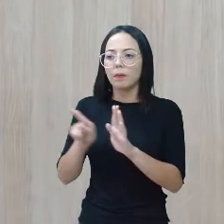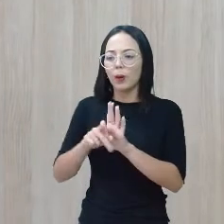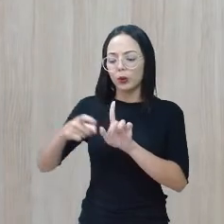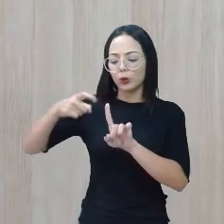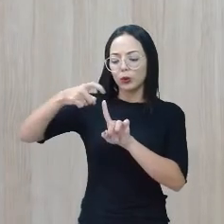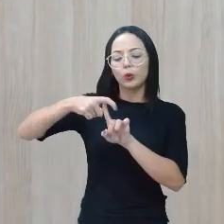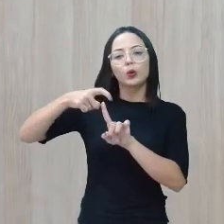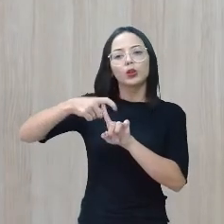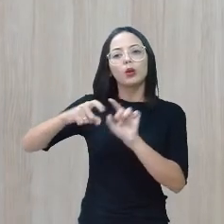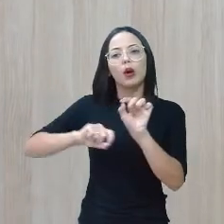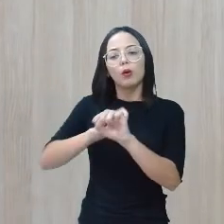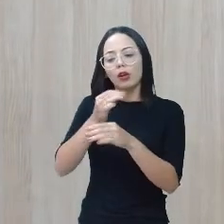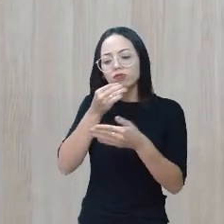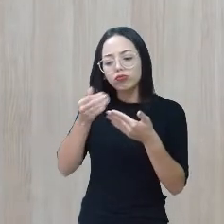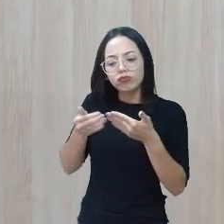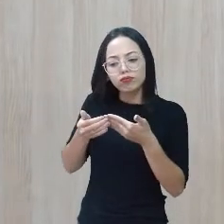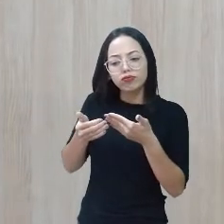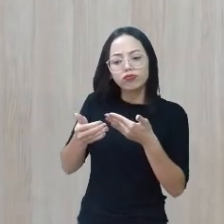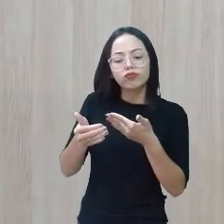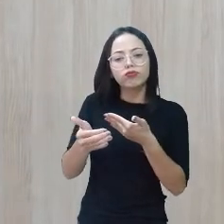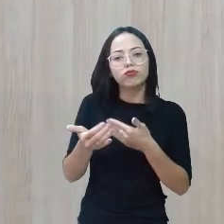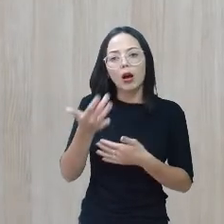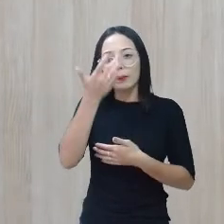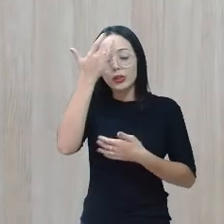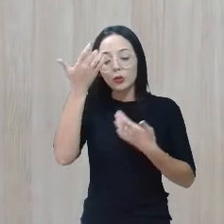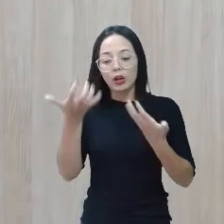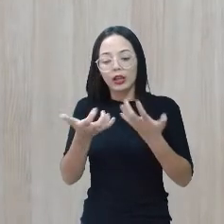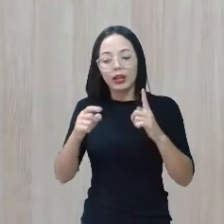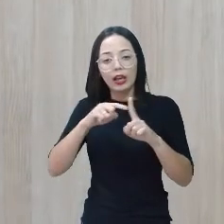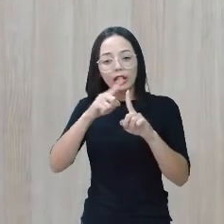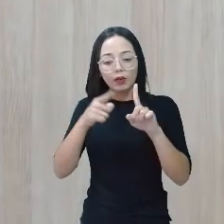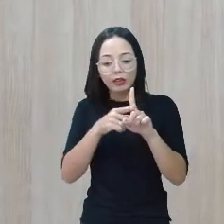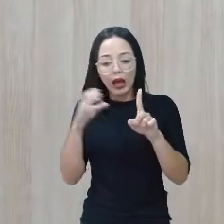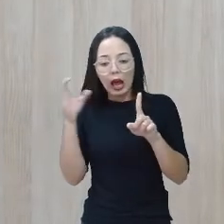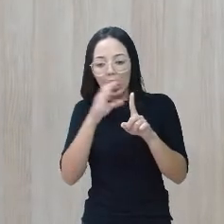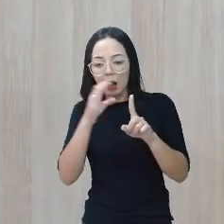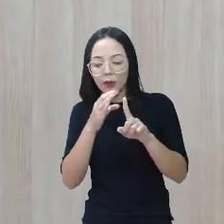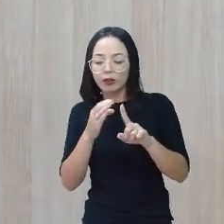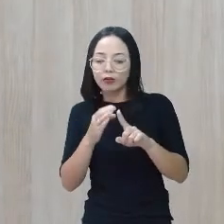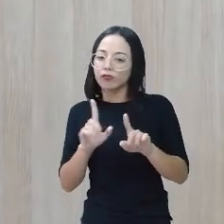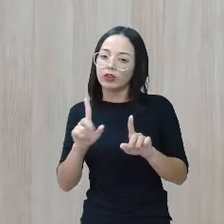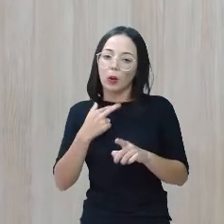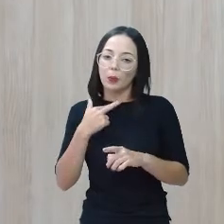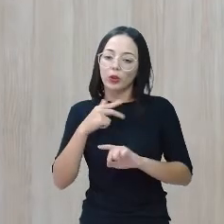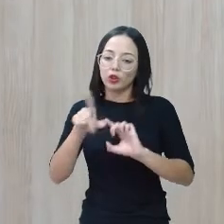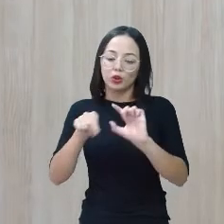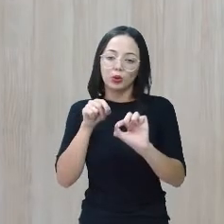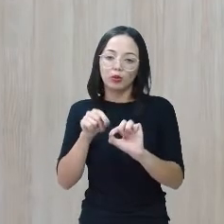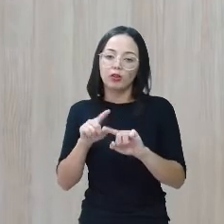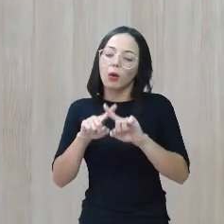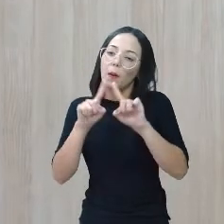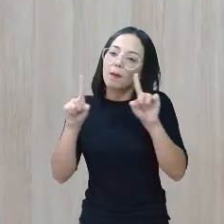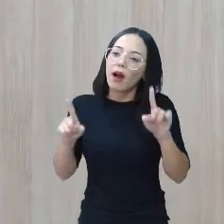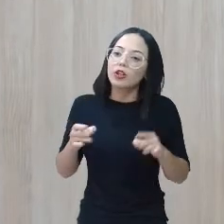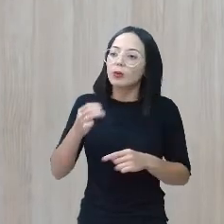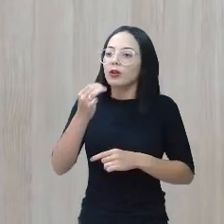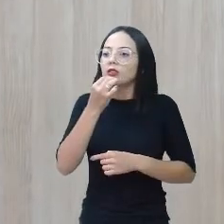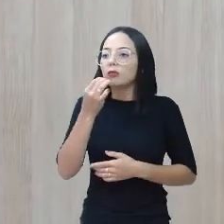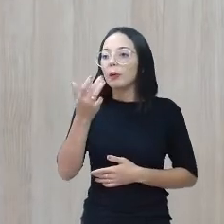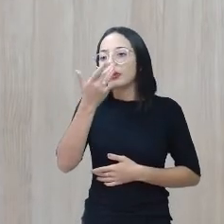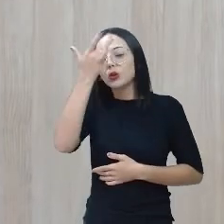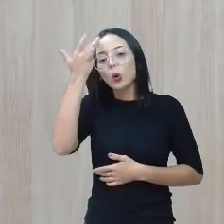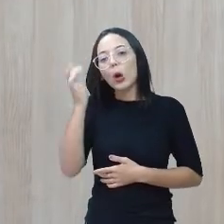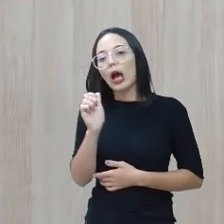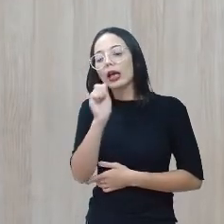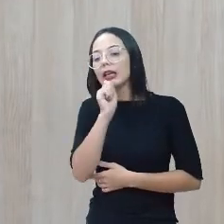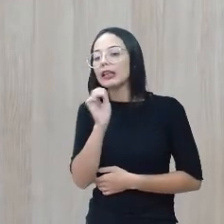método prolongado. Então, quem quer engravidar logo é um método que não deve ser escolhido. Mas quem quer